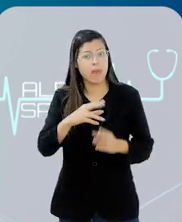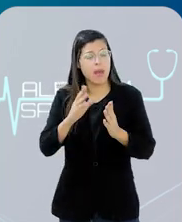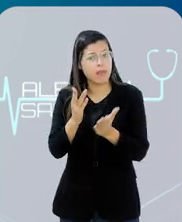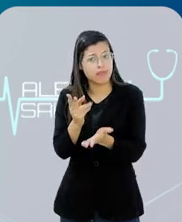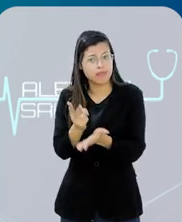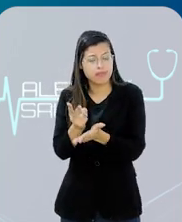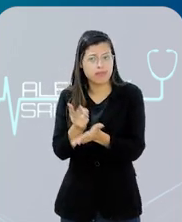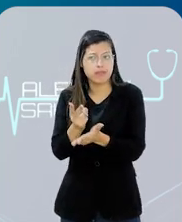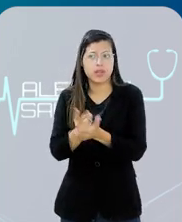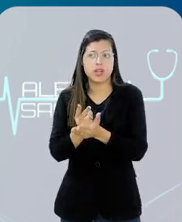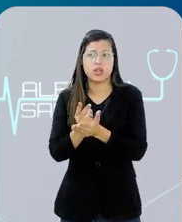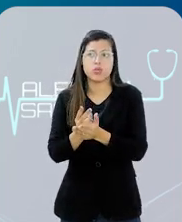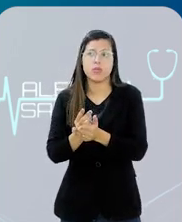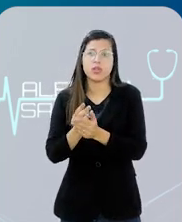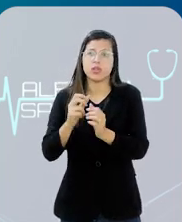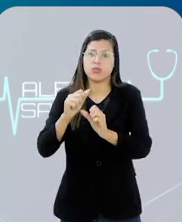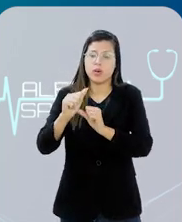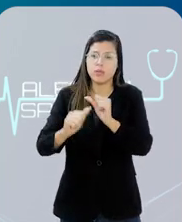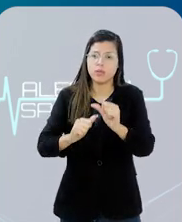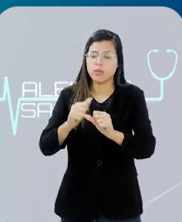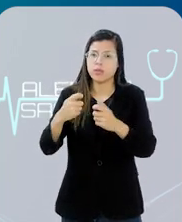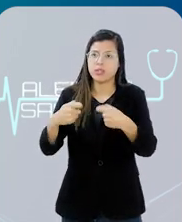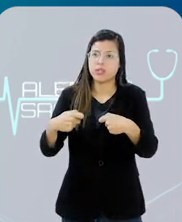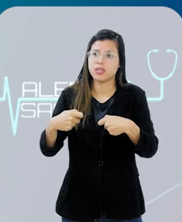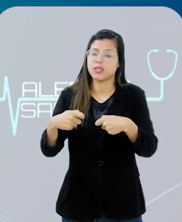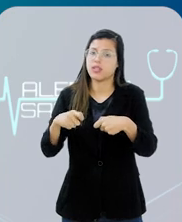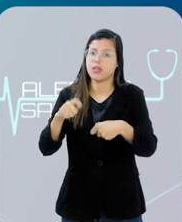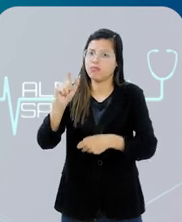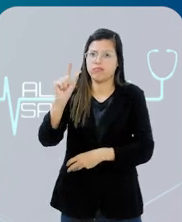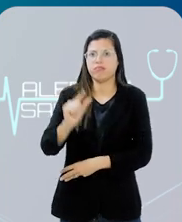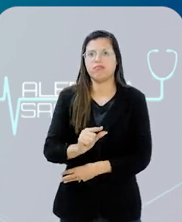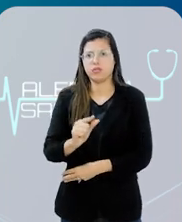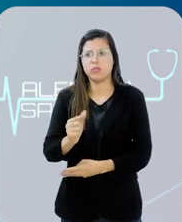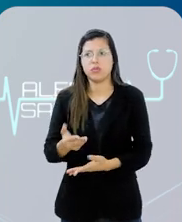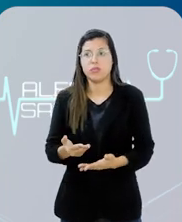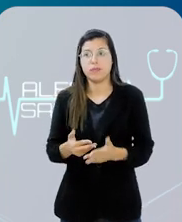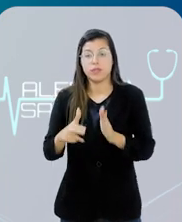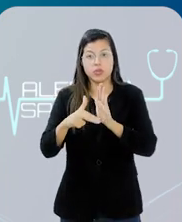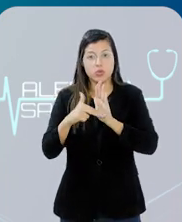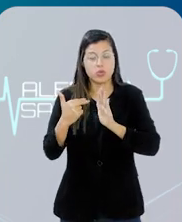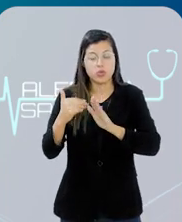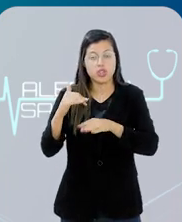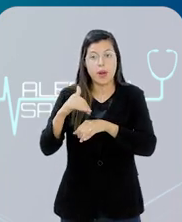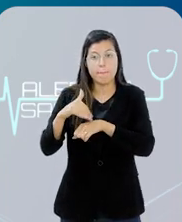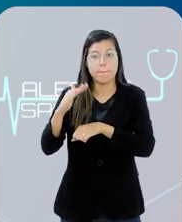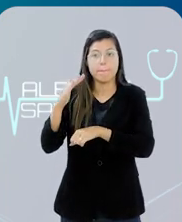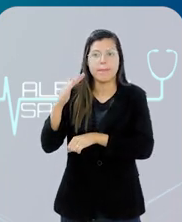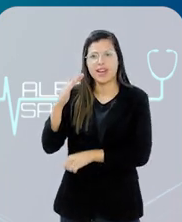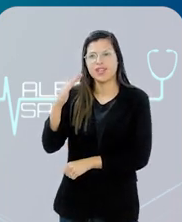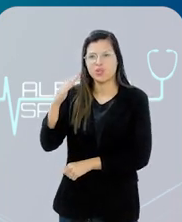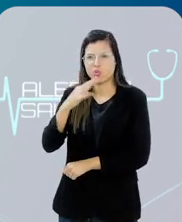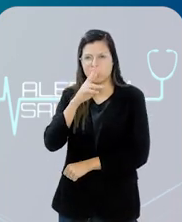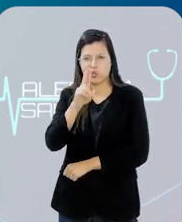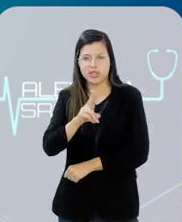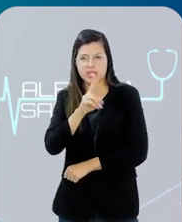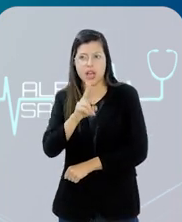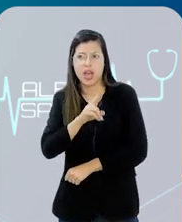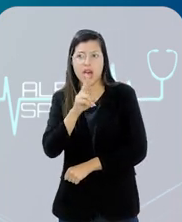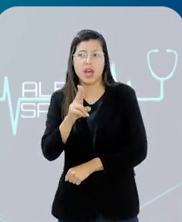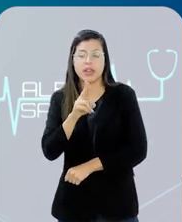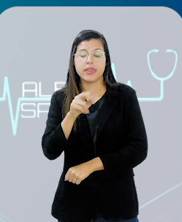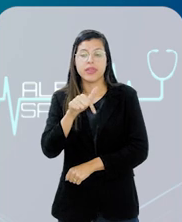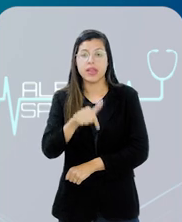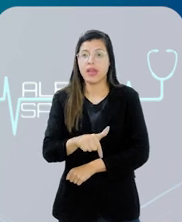a abordagem do tecido que a gente vai precisar de uma grande redução. A cirurgia mais comum, a cicatriz final mais